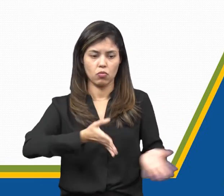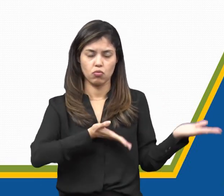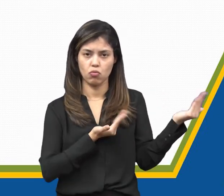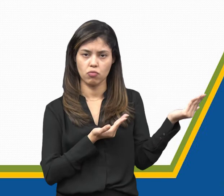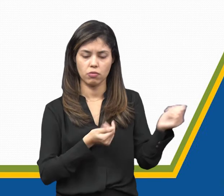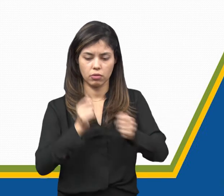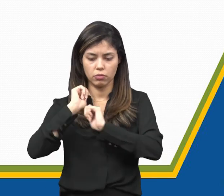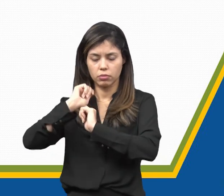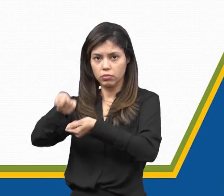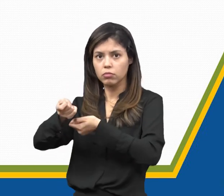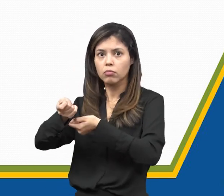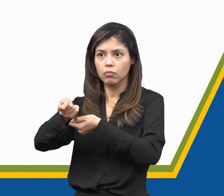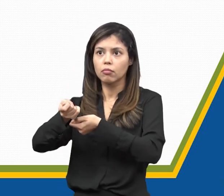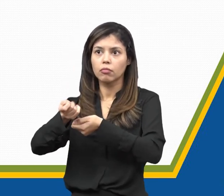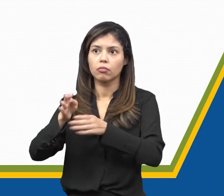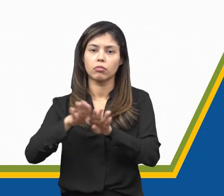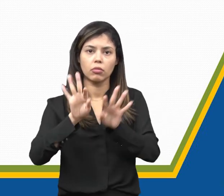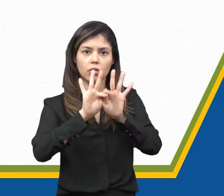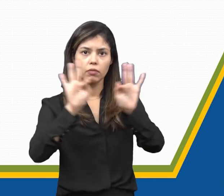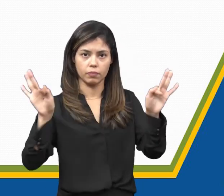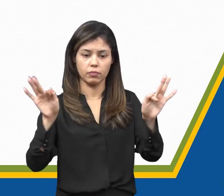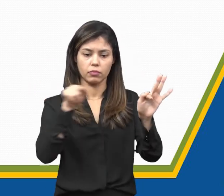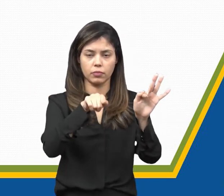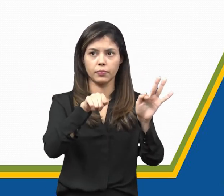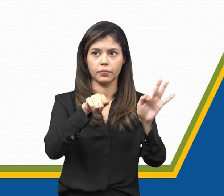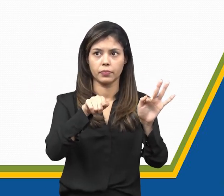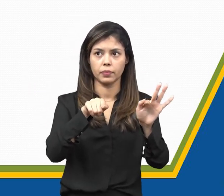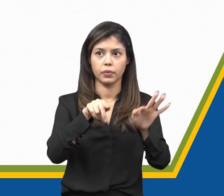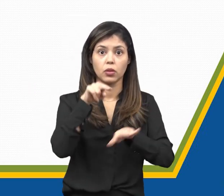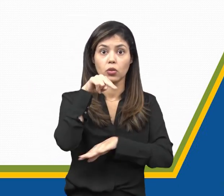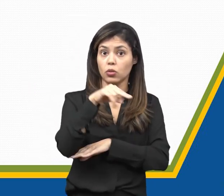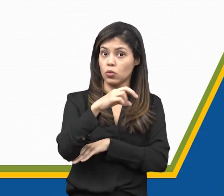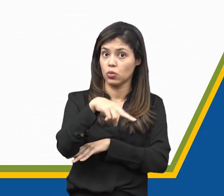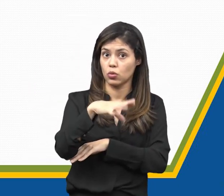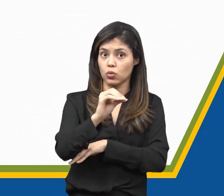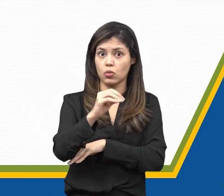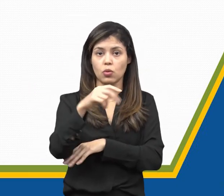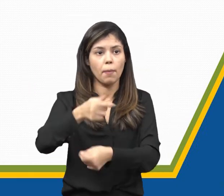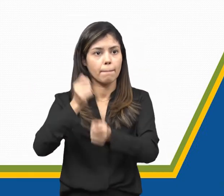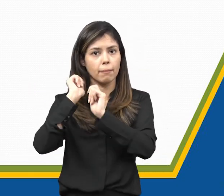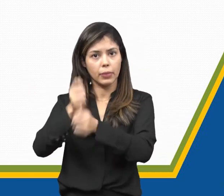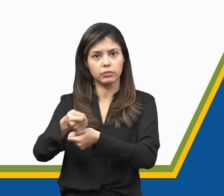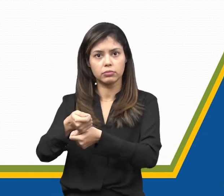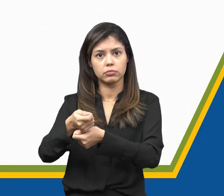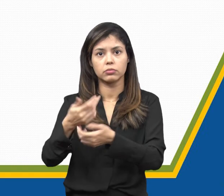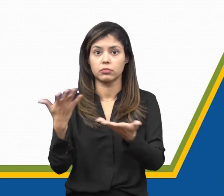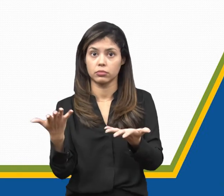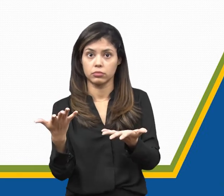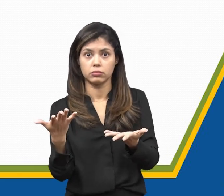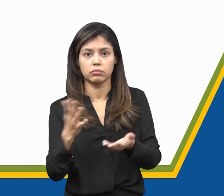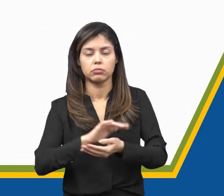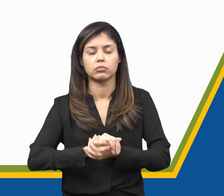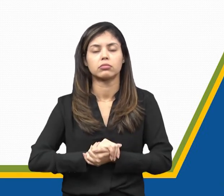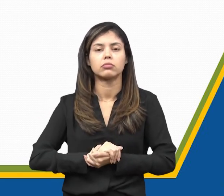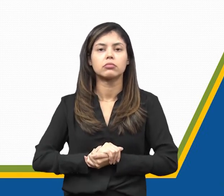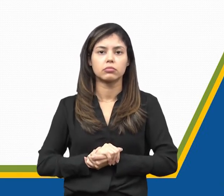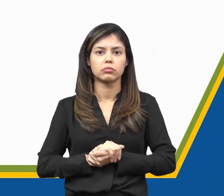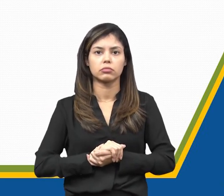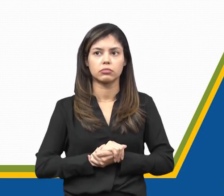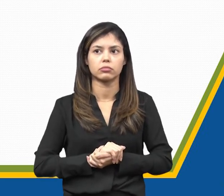pescando. Possível frase dentro desse cartaz seria no pesques. No pesques.